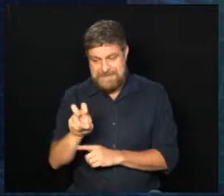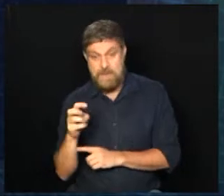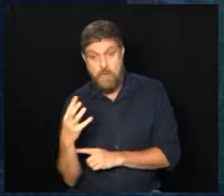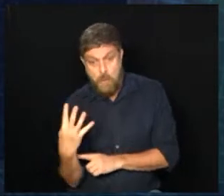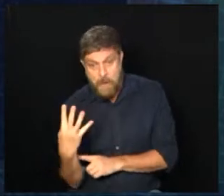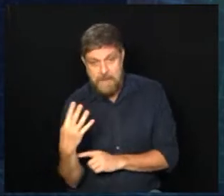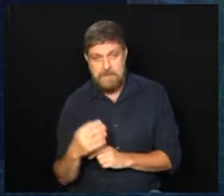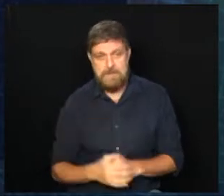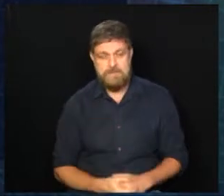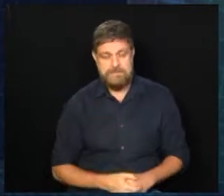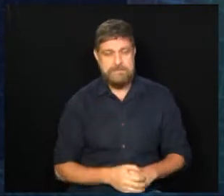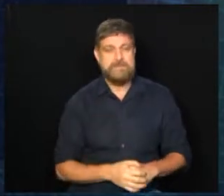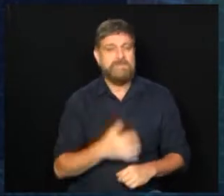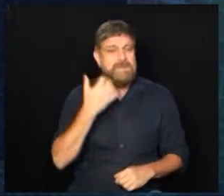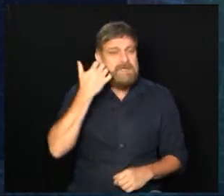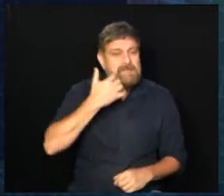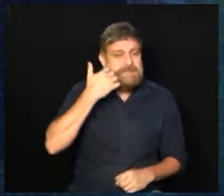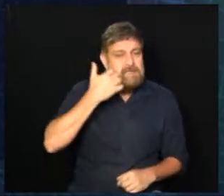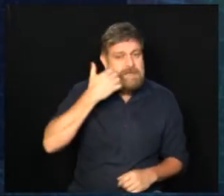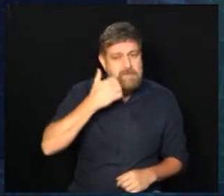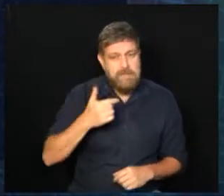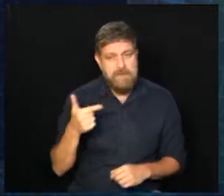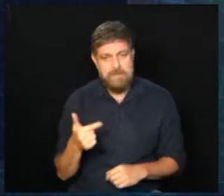25.754, Santa Bárbara do Oeste,